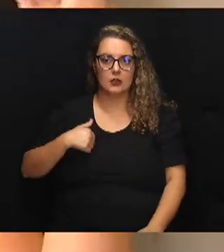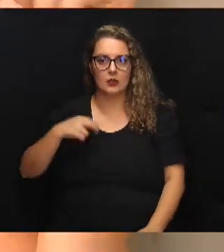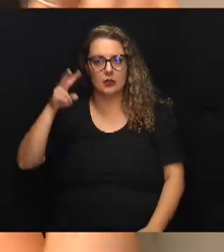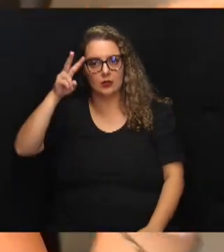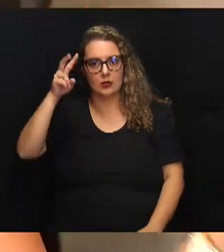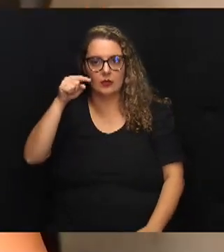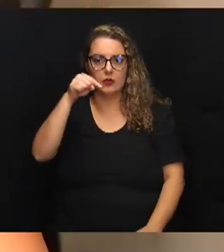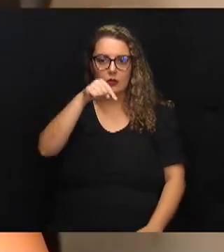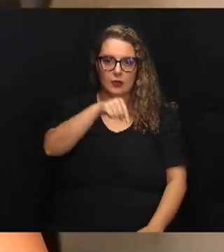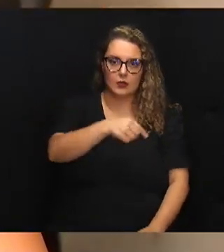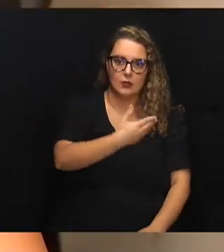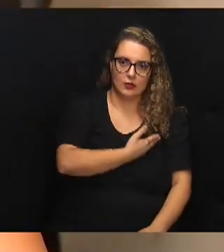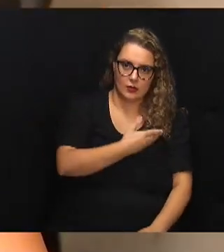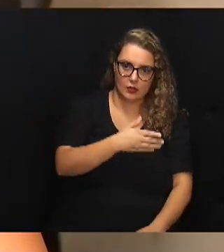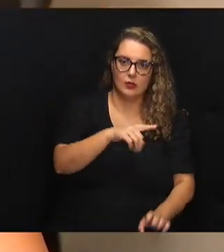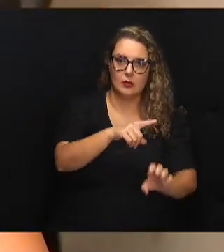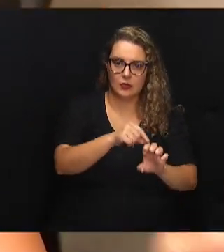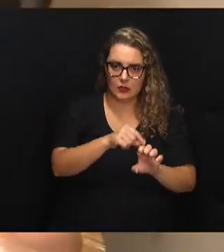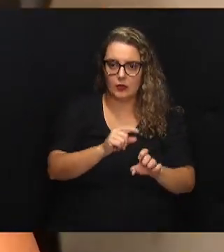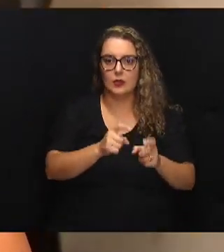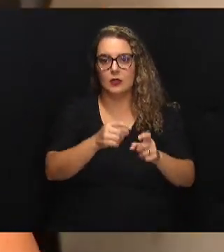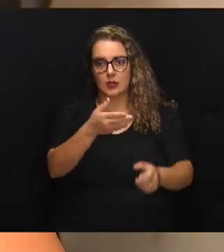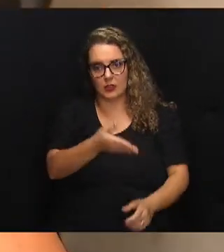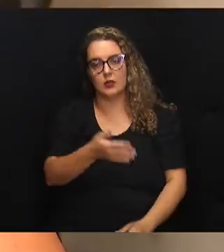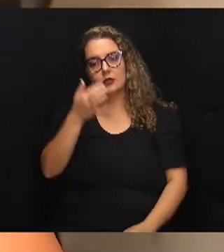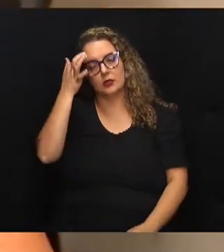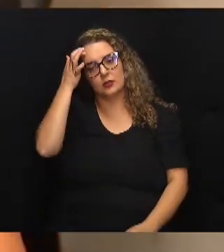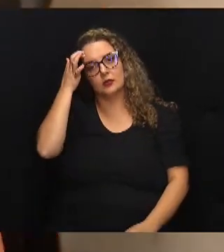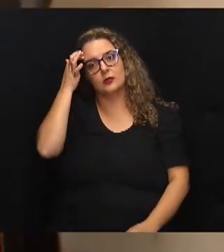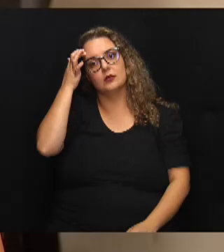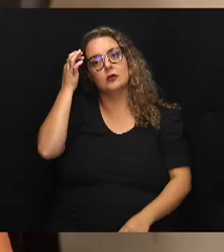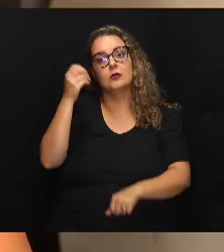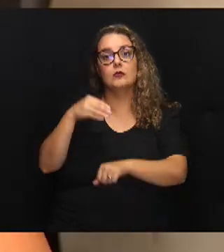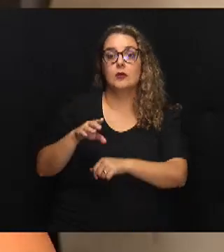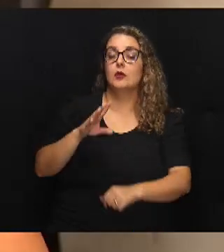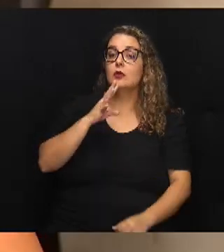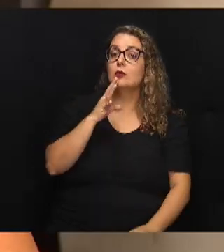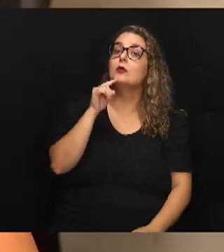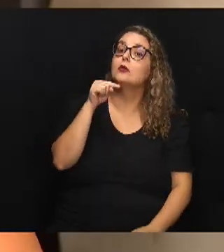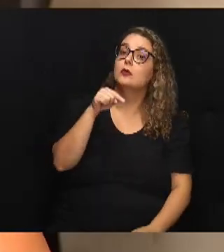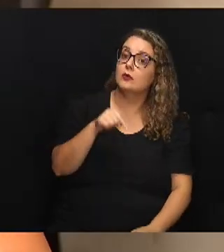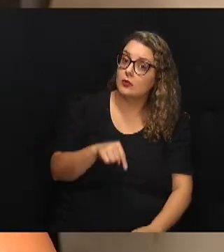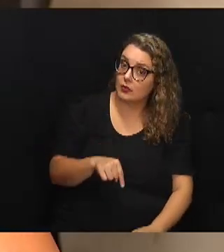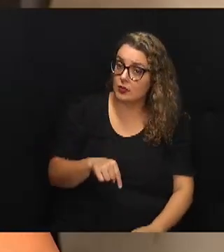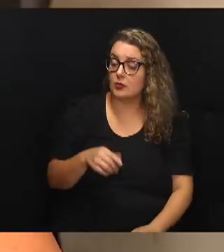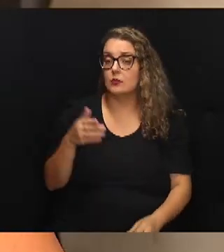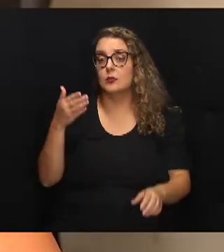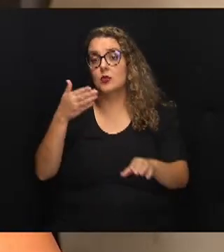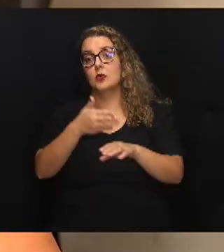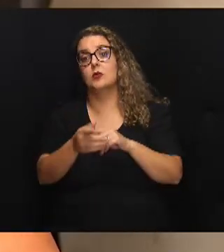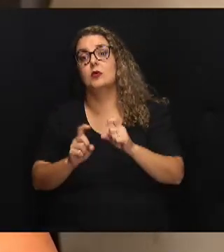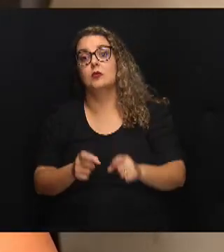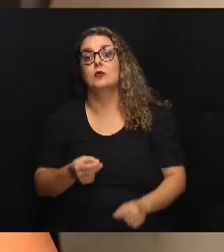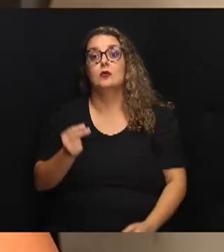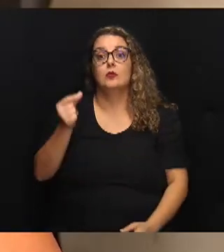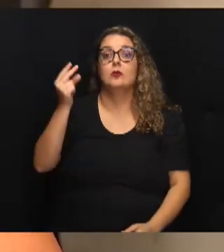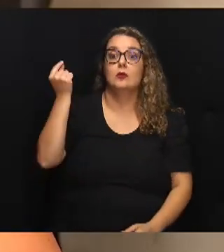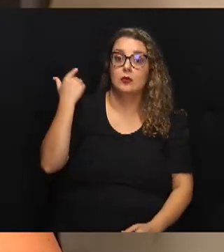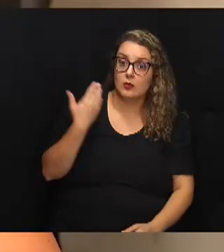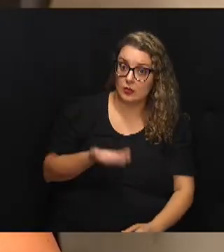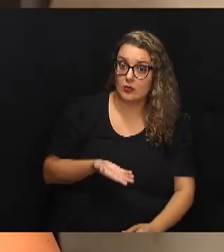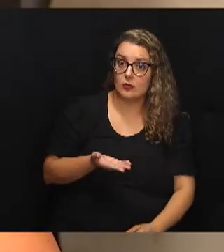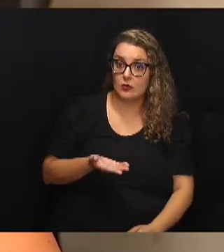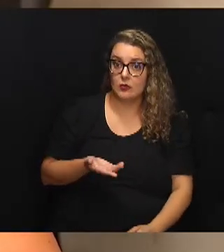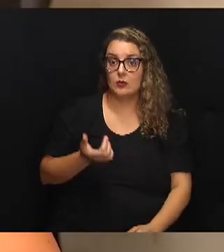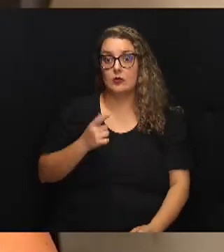lembrar daquele meu amigo empreendedor da reunião e vou indicar, olha, eu conheço alguém que está participando da reunião faz um tempo e